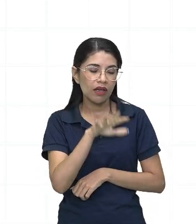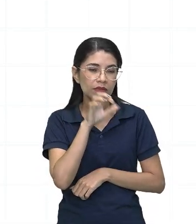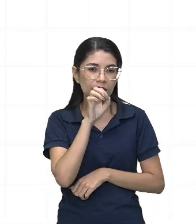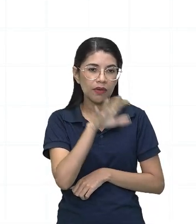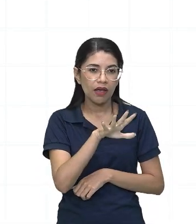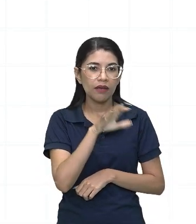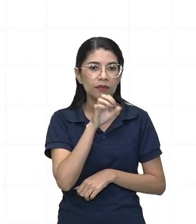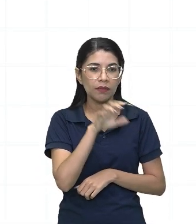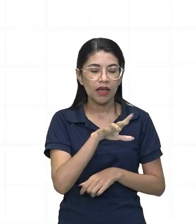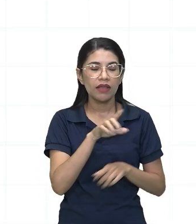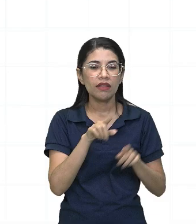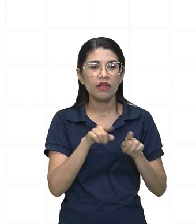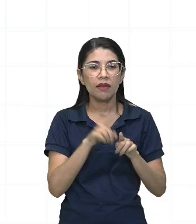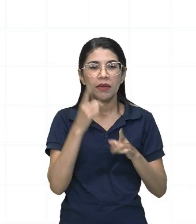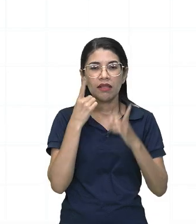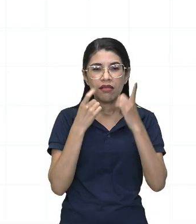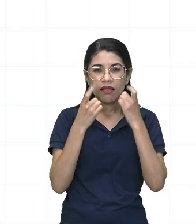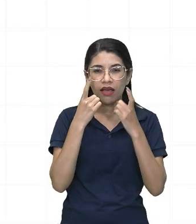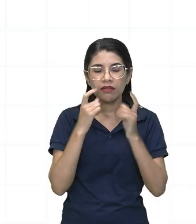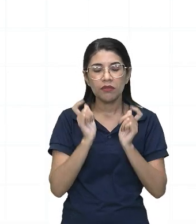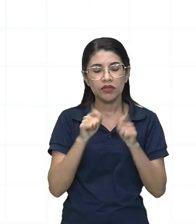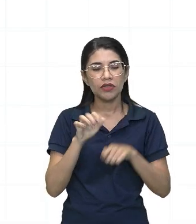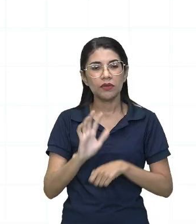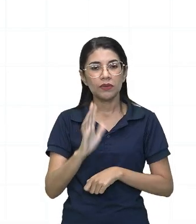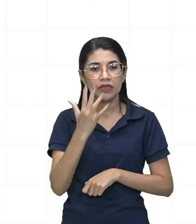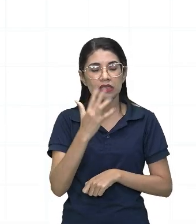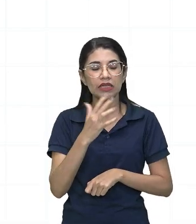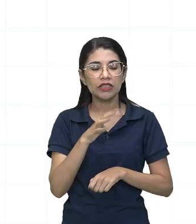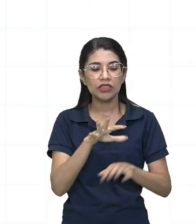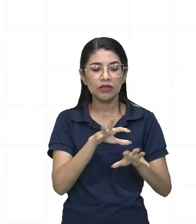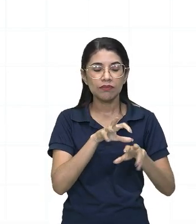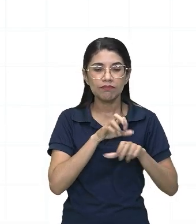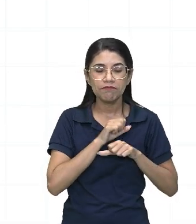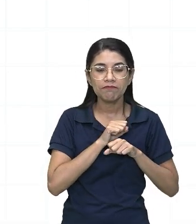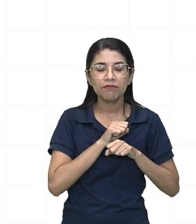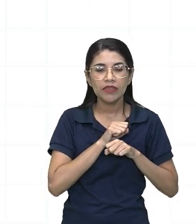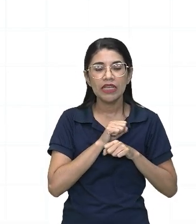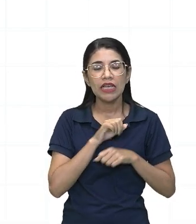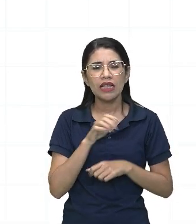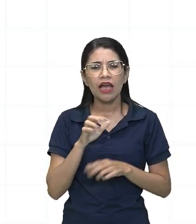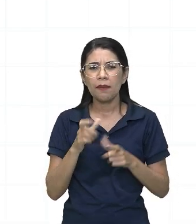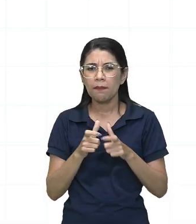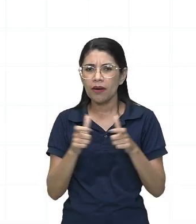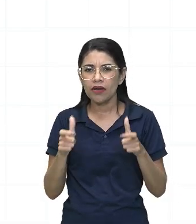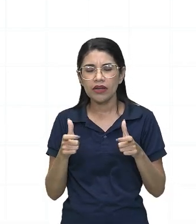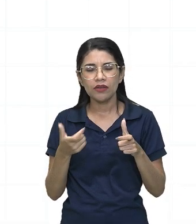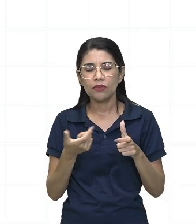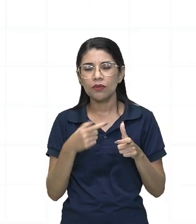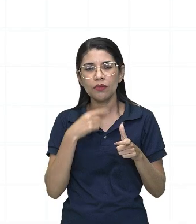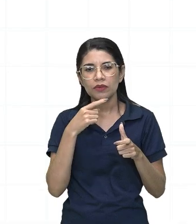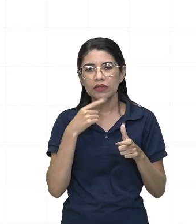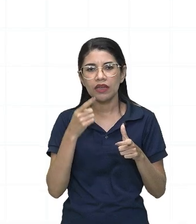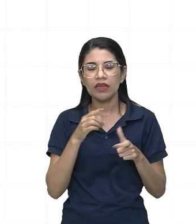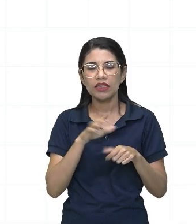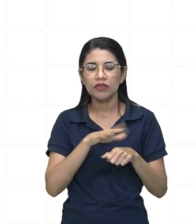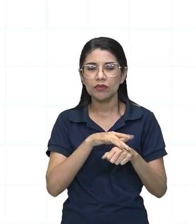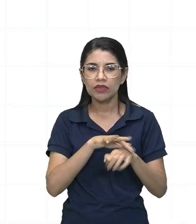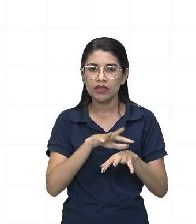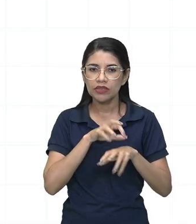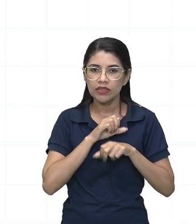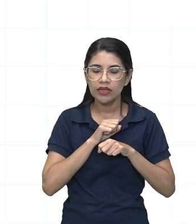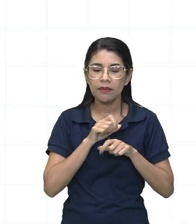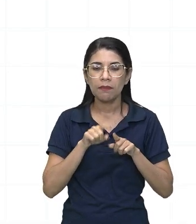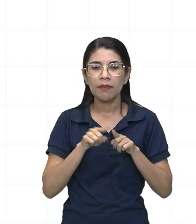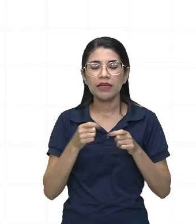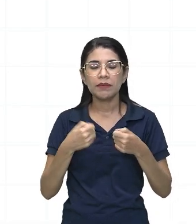as lágrimas, né? Nem todos que entram em contato com a hanseníase desenvolvem a doença, sendo que é preciso